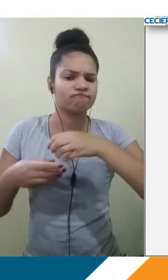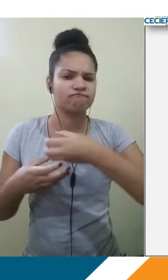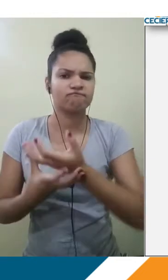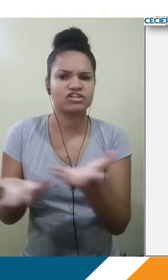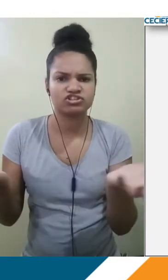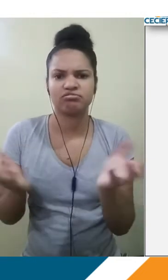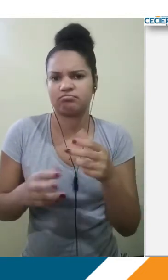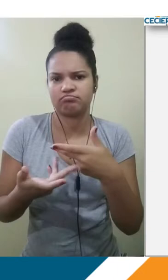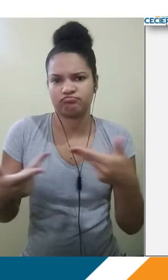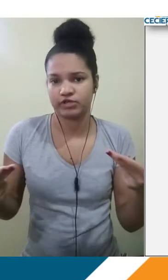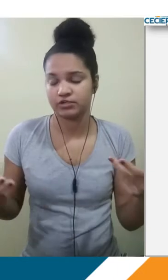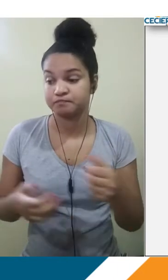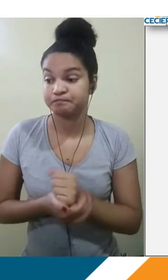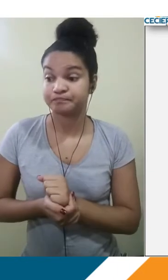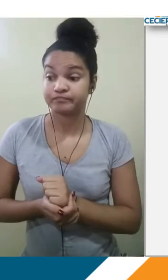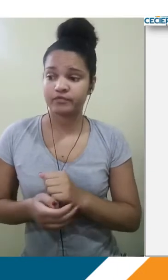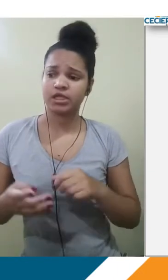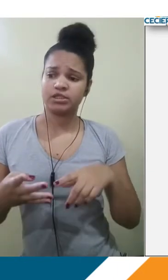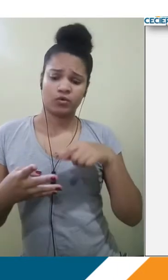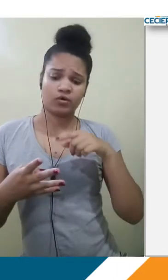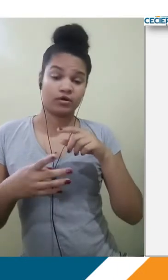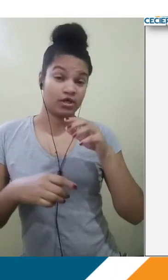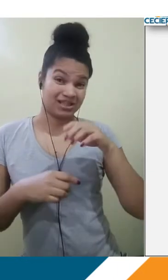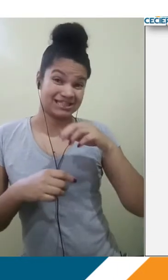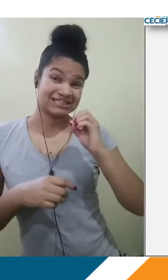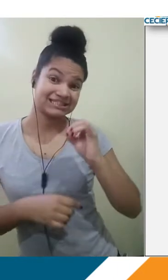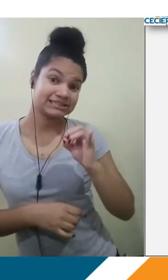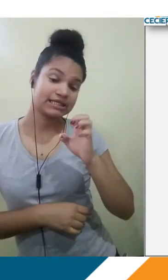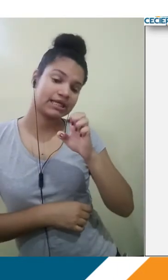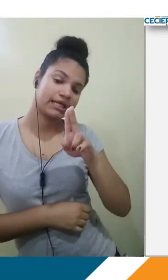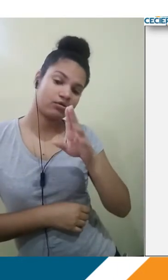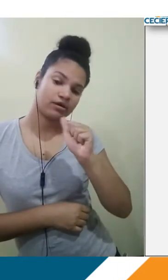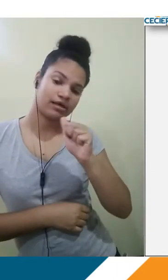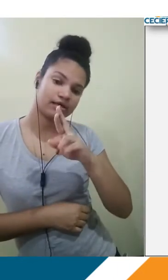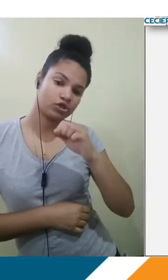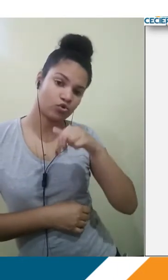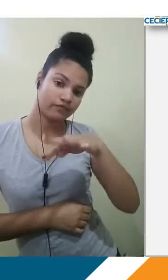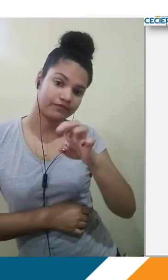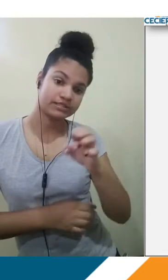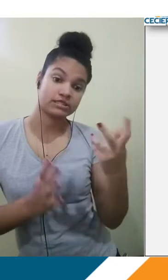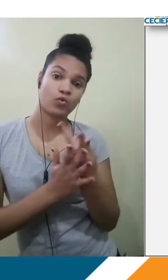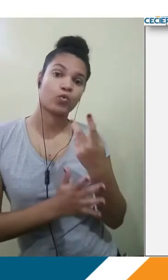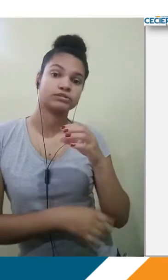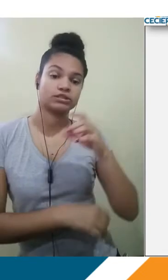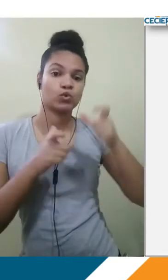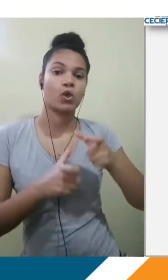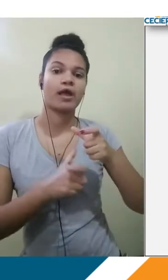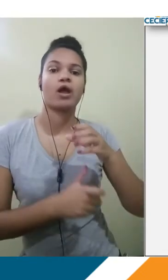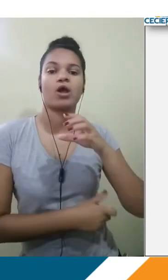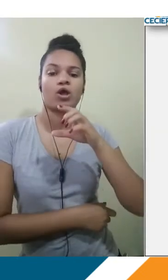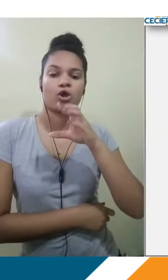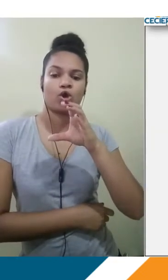seres eucariontes, o processo de fotossíntese ocorre em organelas chamadas cloroplastos. E